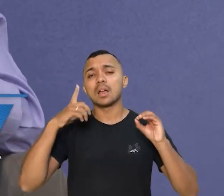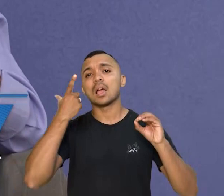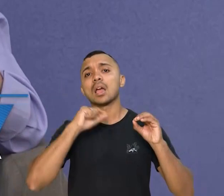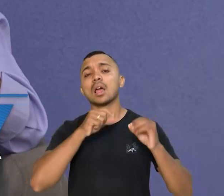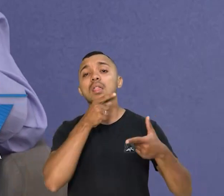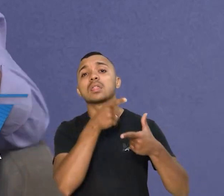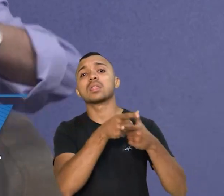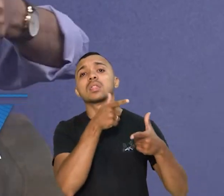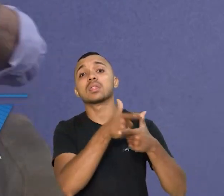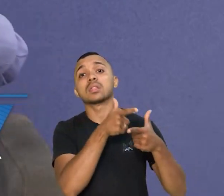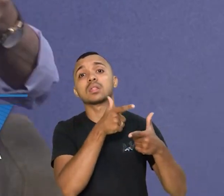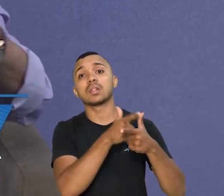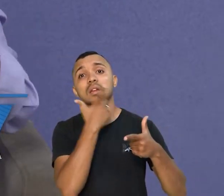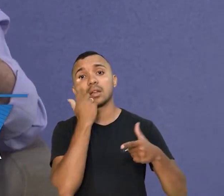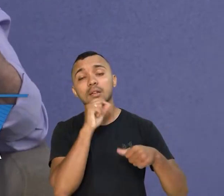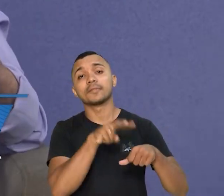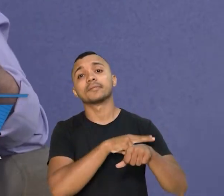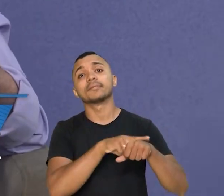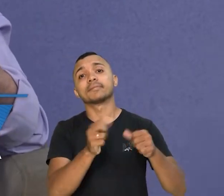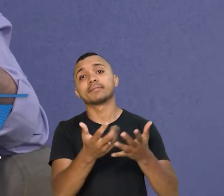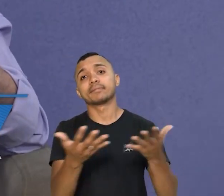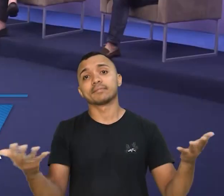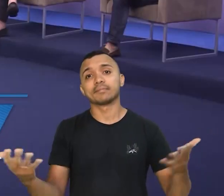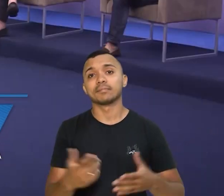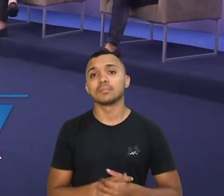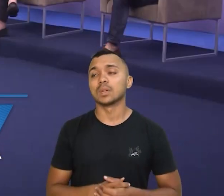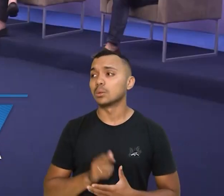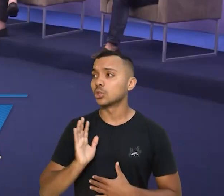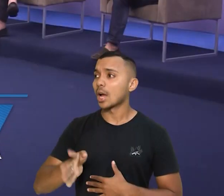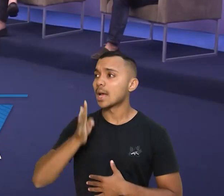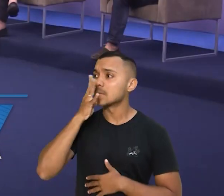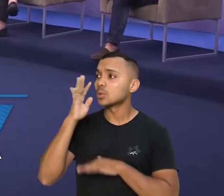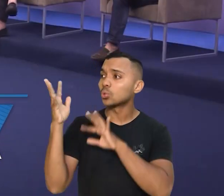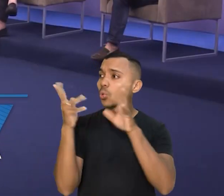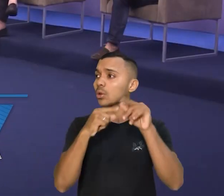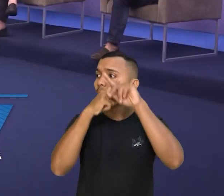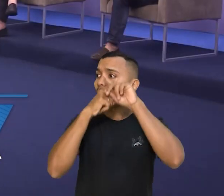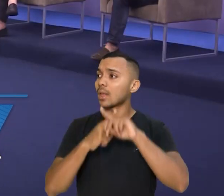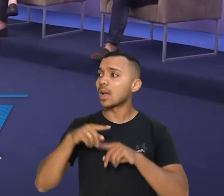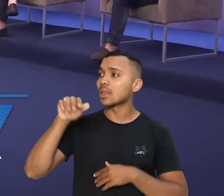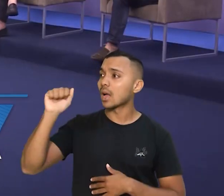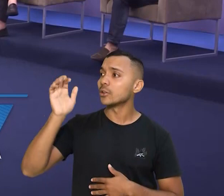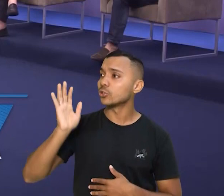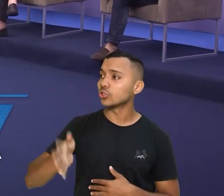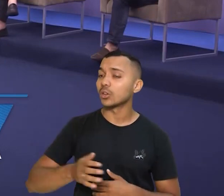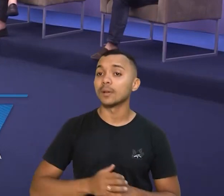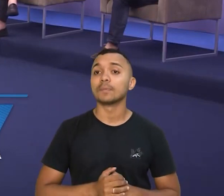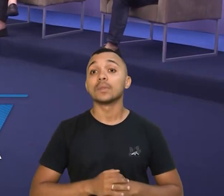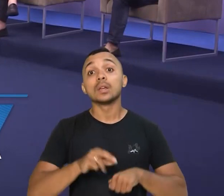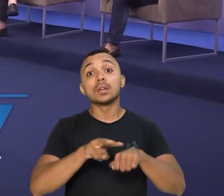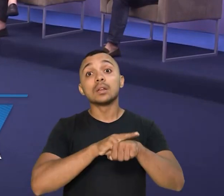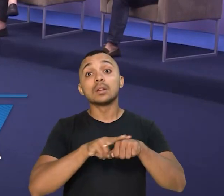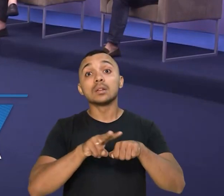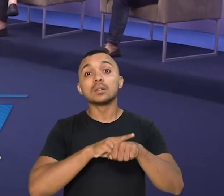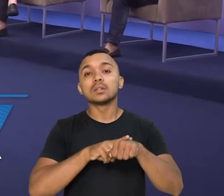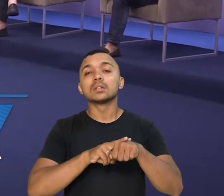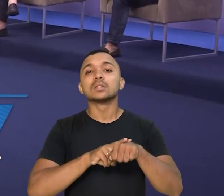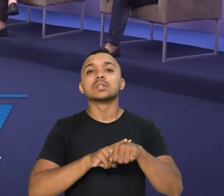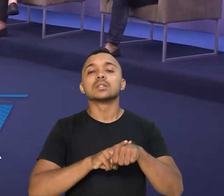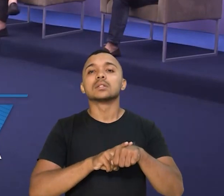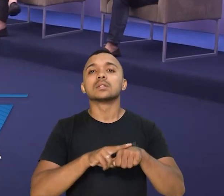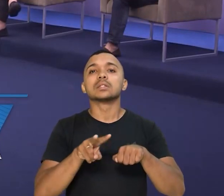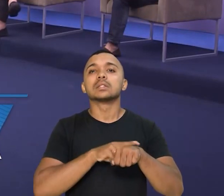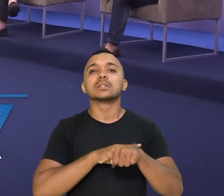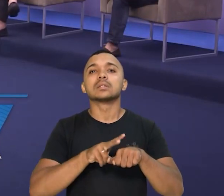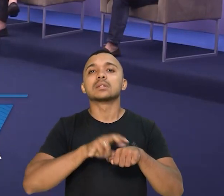Diniz. Você tem visto como todos se o Fortaleza os jogos, não tivesse você jogado tem visto também. Todos os jogos da Série A? Todos não, né? Com exceção dos gramados sintéticos, do Castelão é o melhor que tem pois